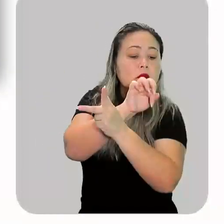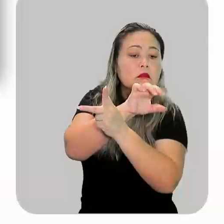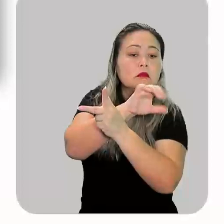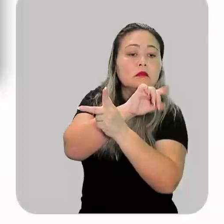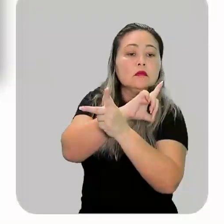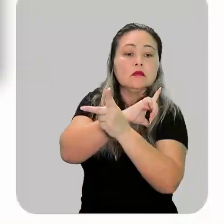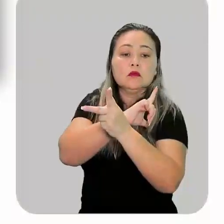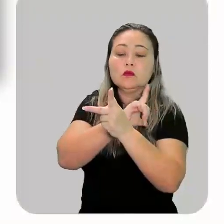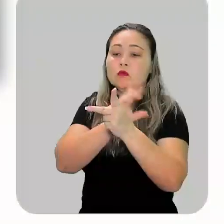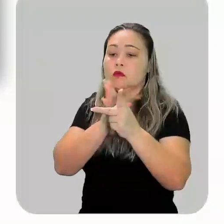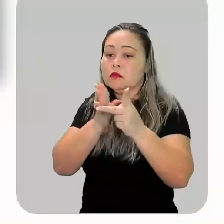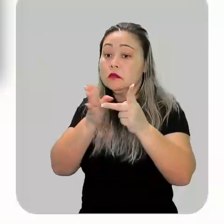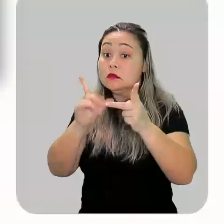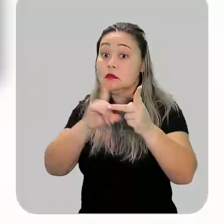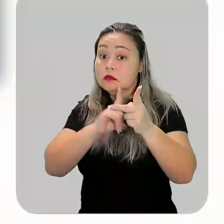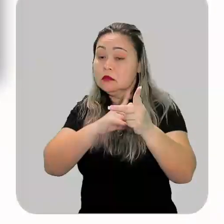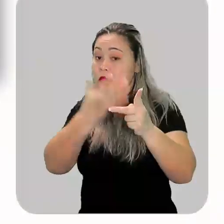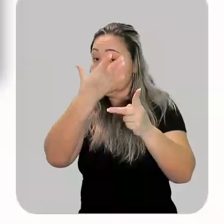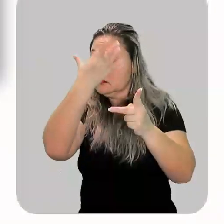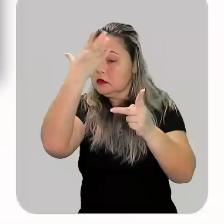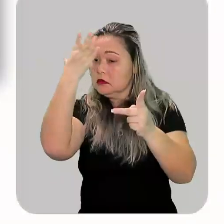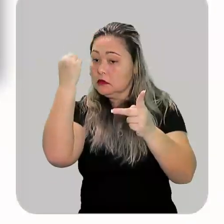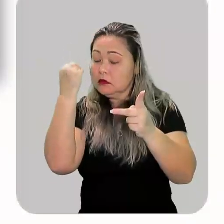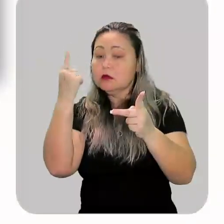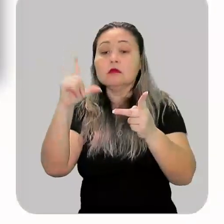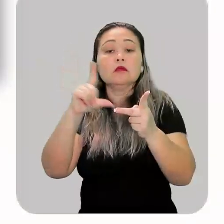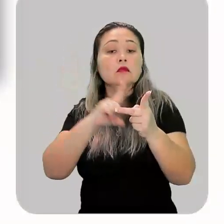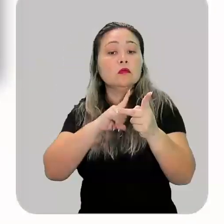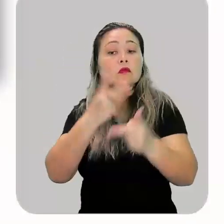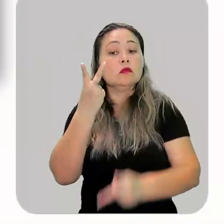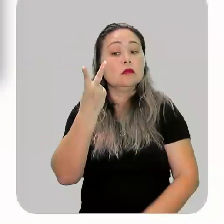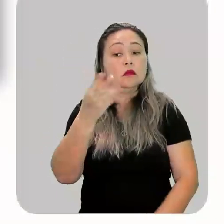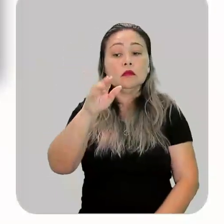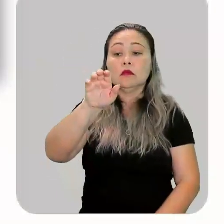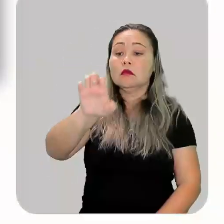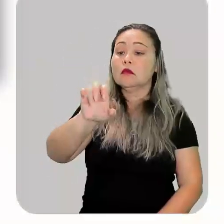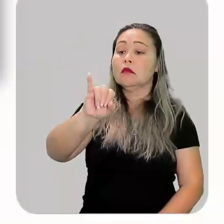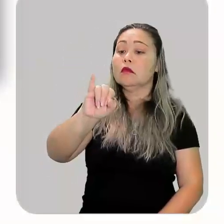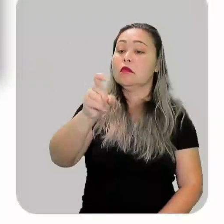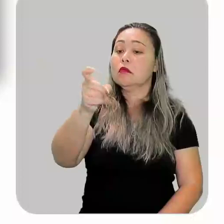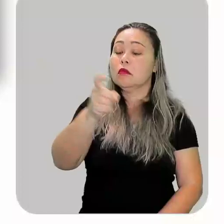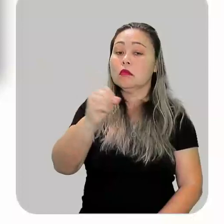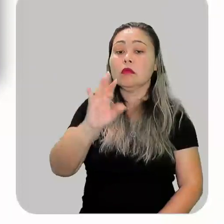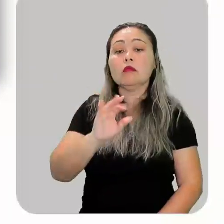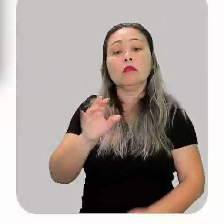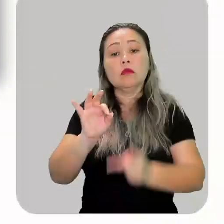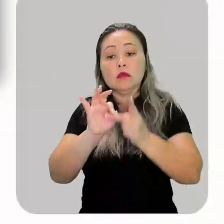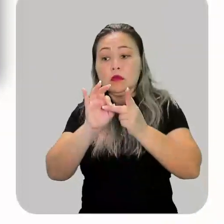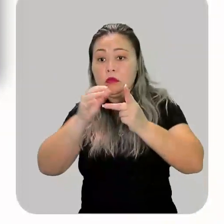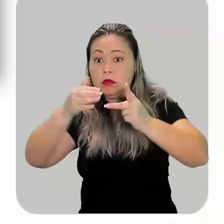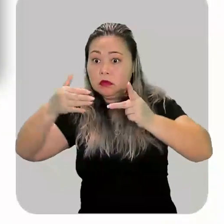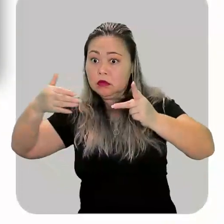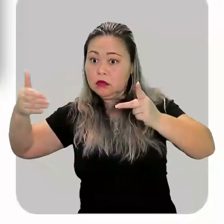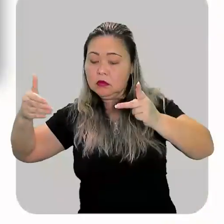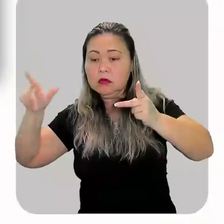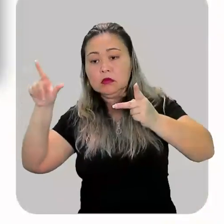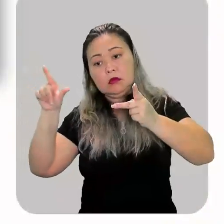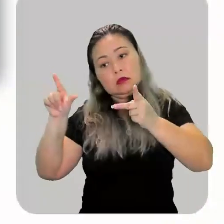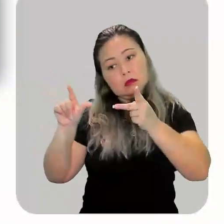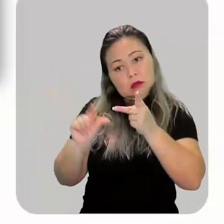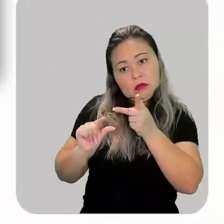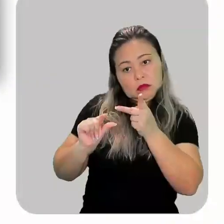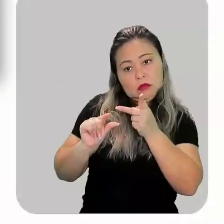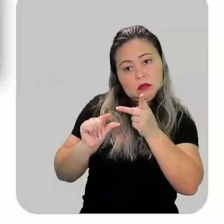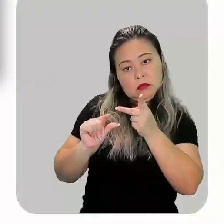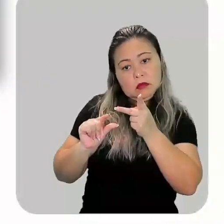temos dois eixos, tá? Não esqueçam que a elipse trabalha com dois eixos. um eixo maior e um eixo